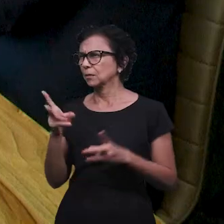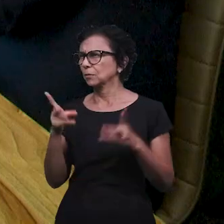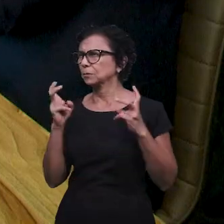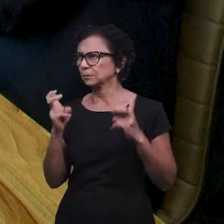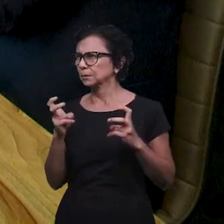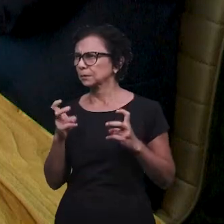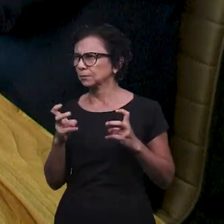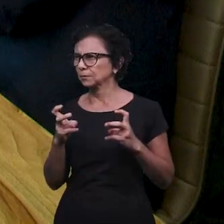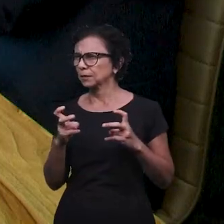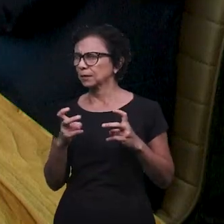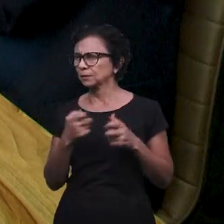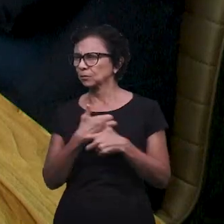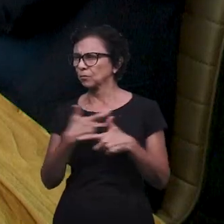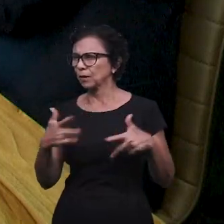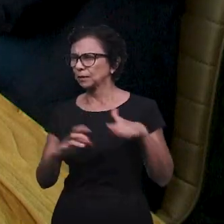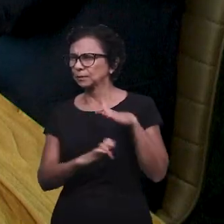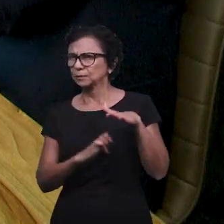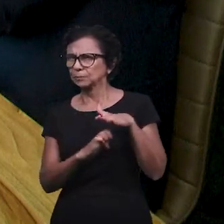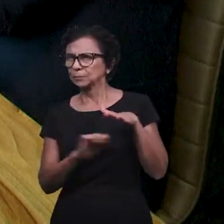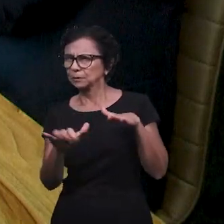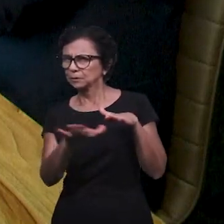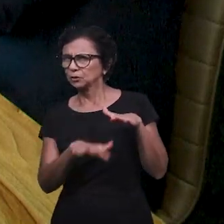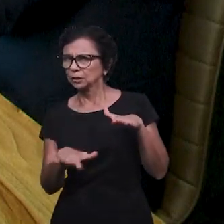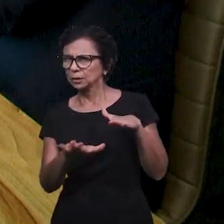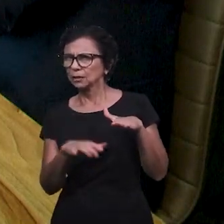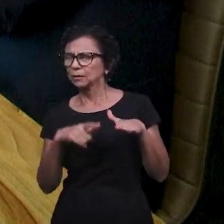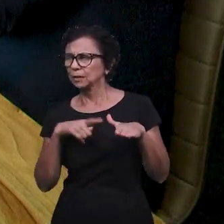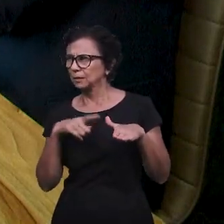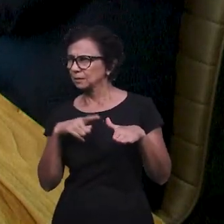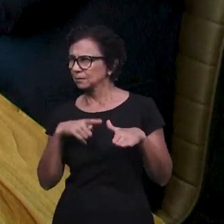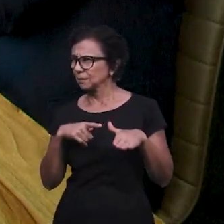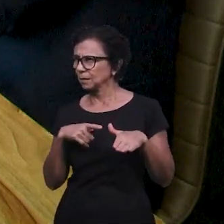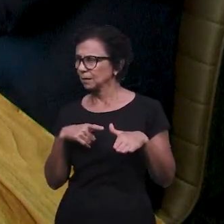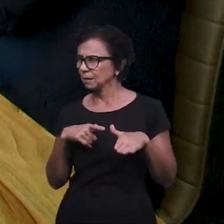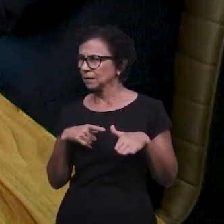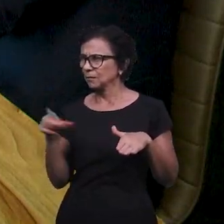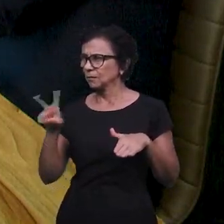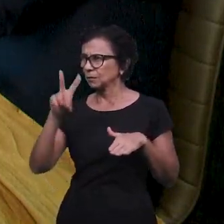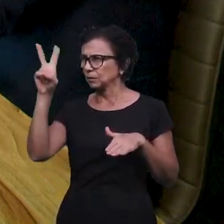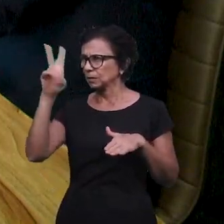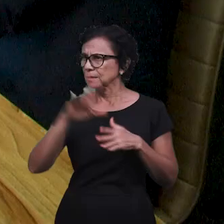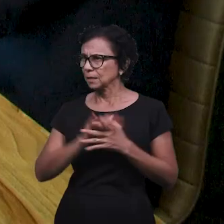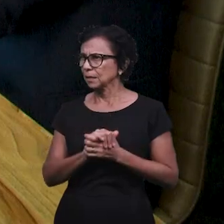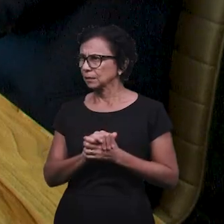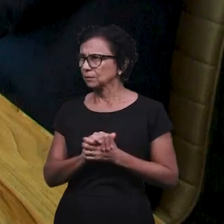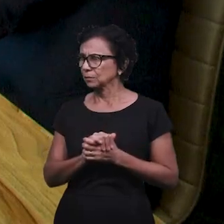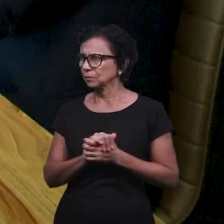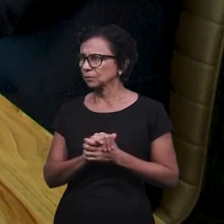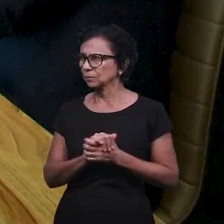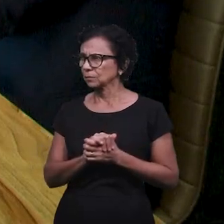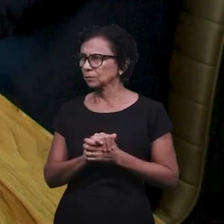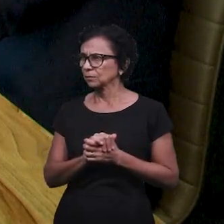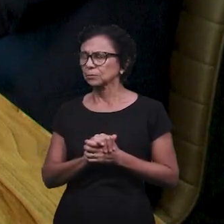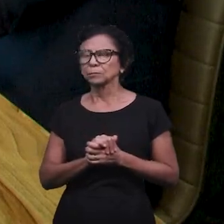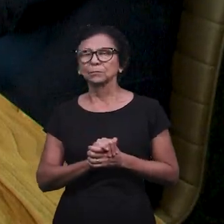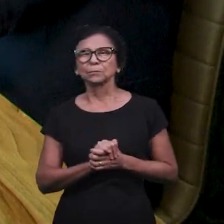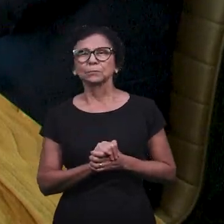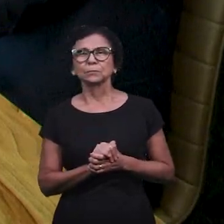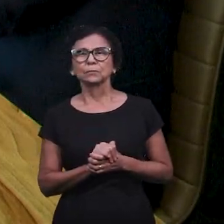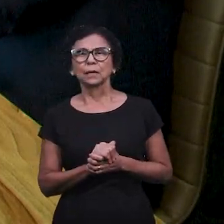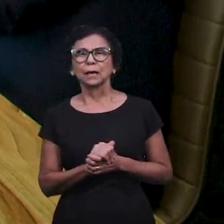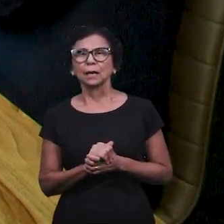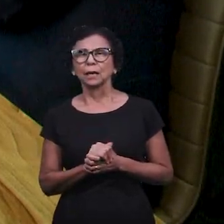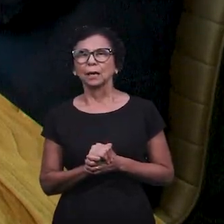as empresas, de uma forma geral, elas têm valorizado essas boas práticas de governança? Grandes empresas, de modo geral,